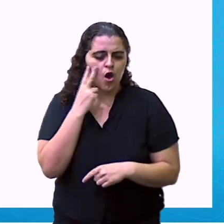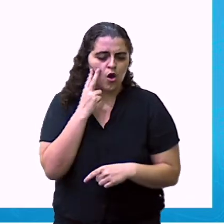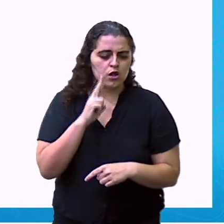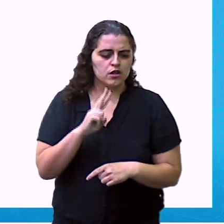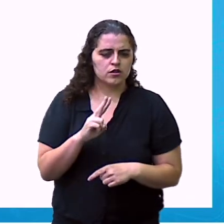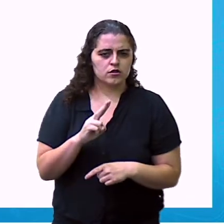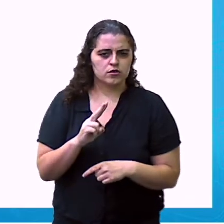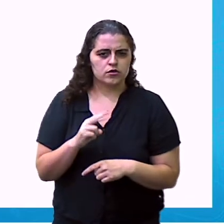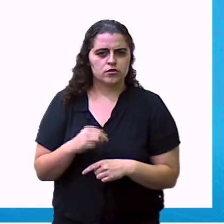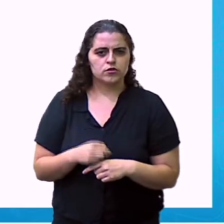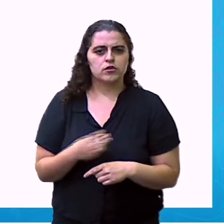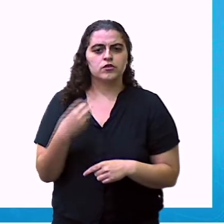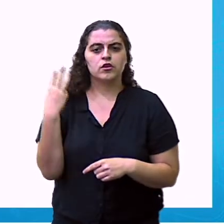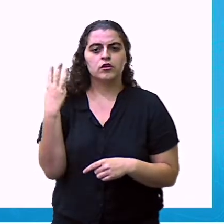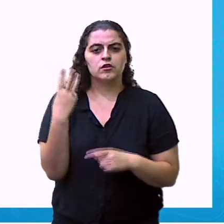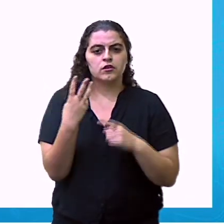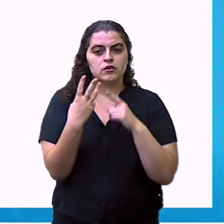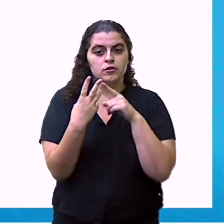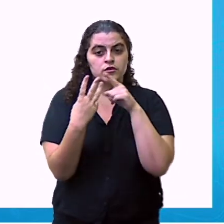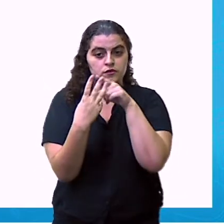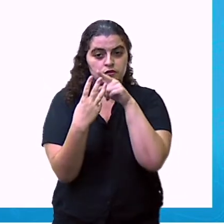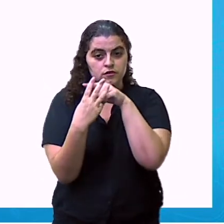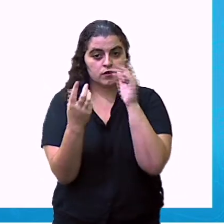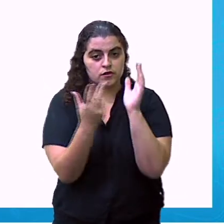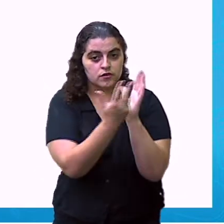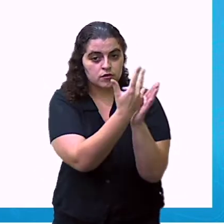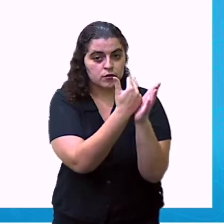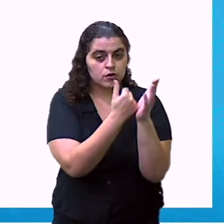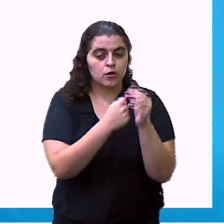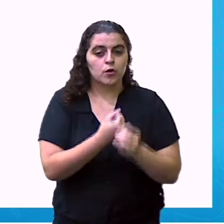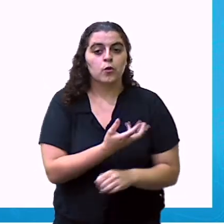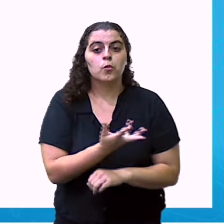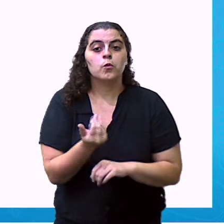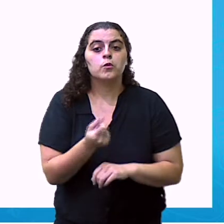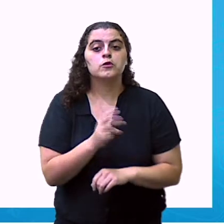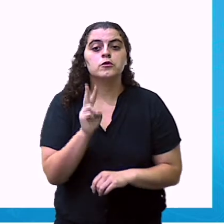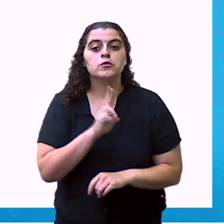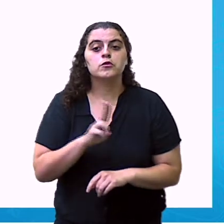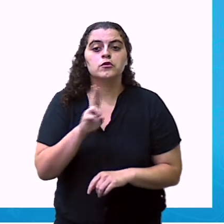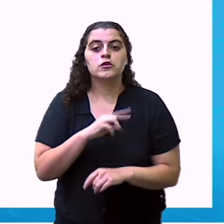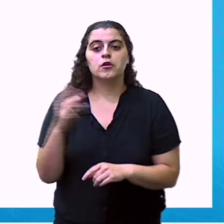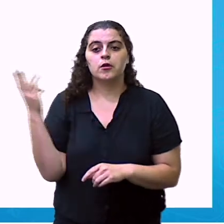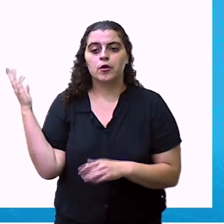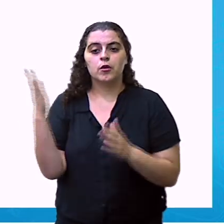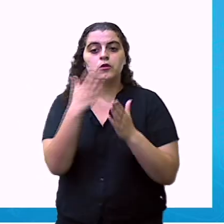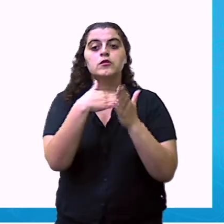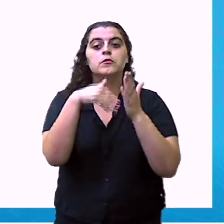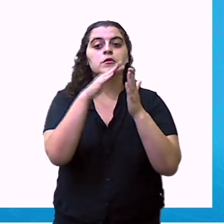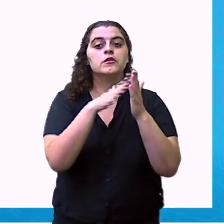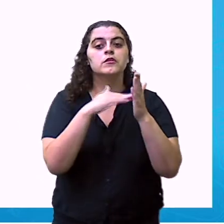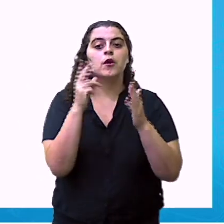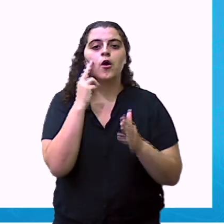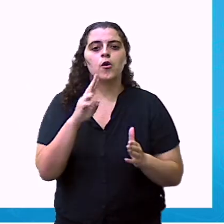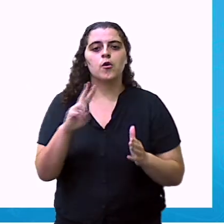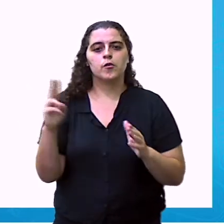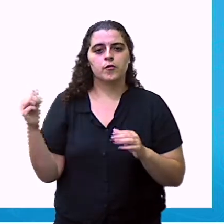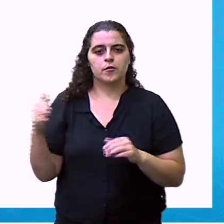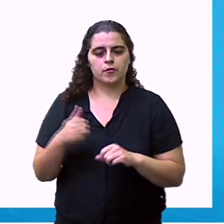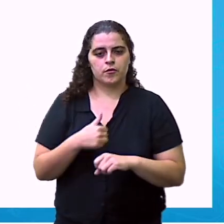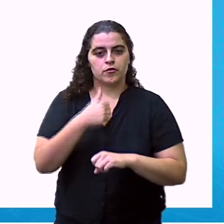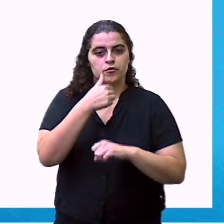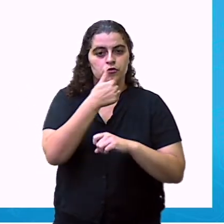Olhando todas as 3 figuras, quantas partes utilizamos então? Nós utilizamos